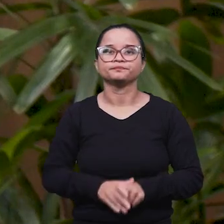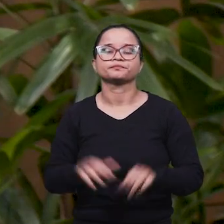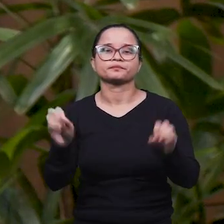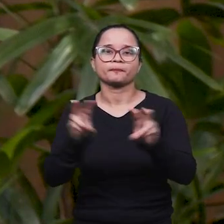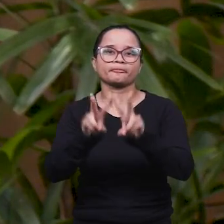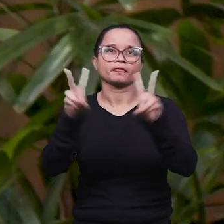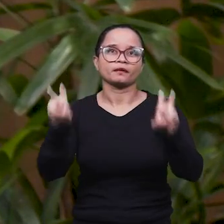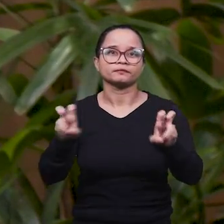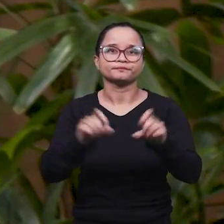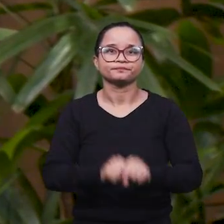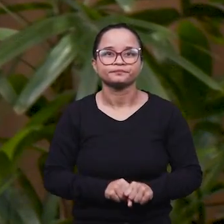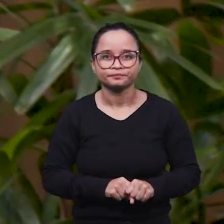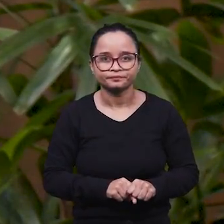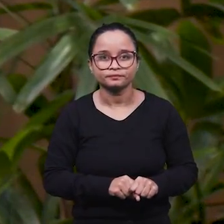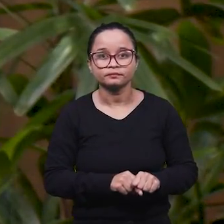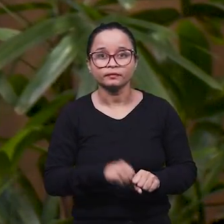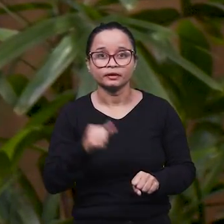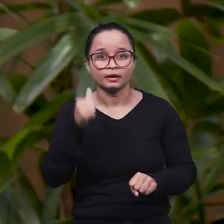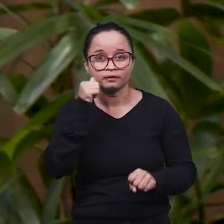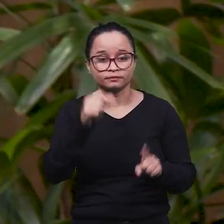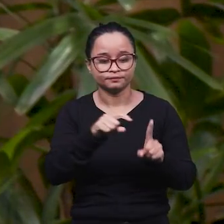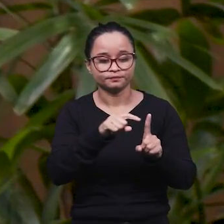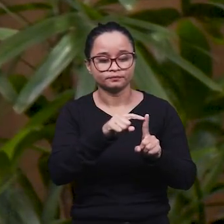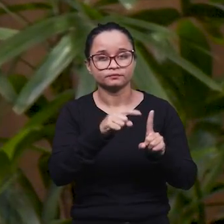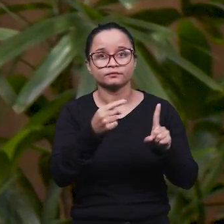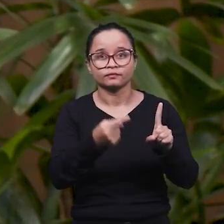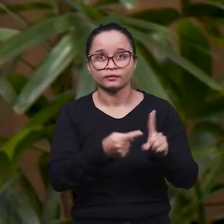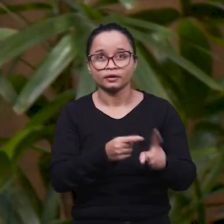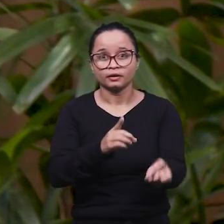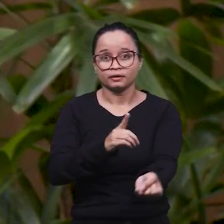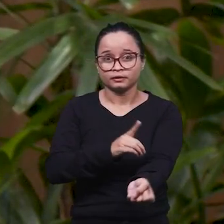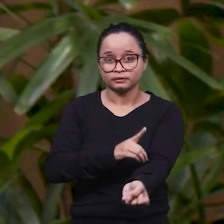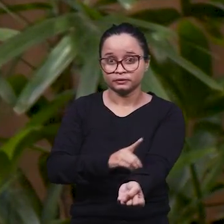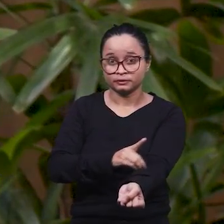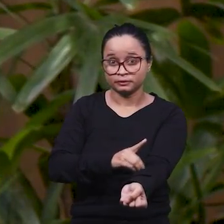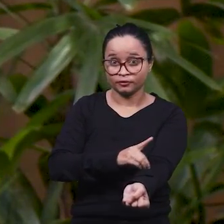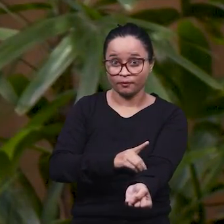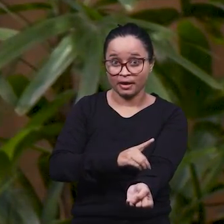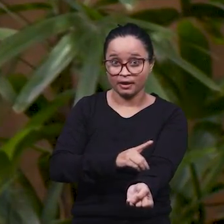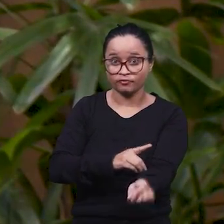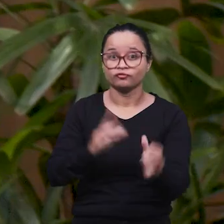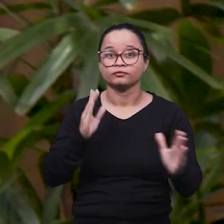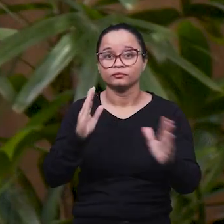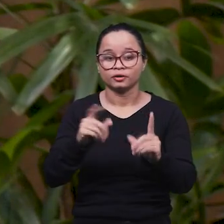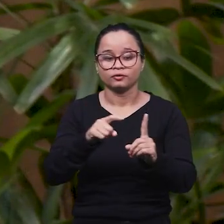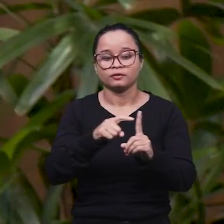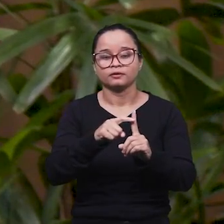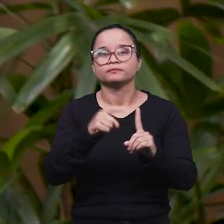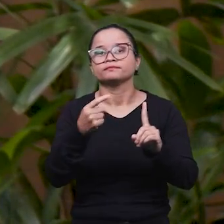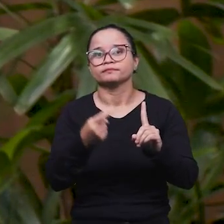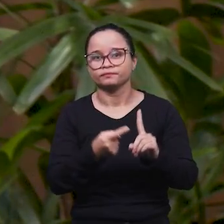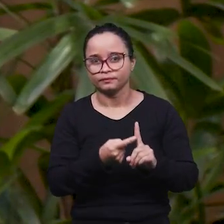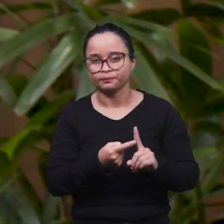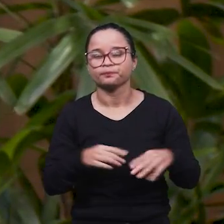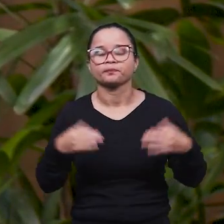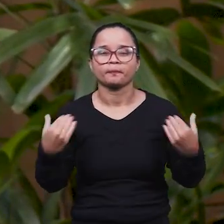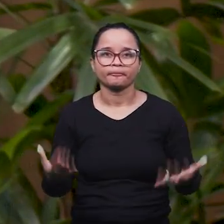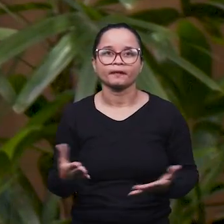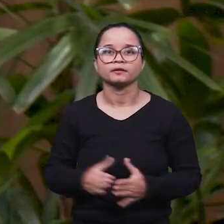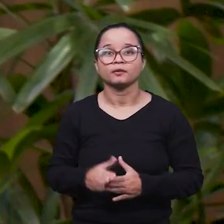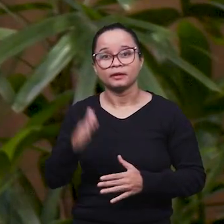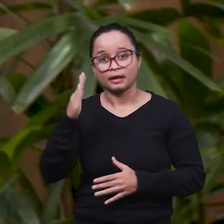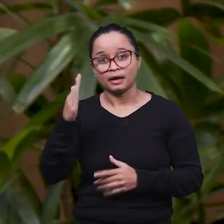as gestantes. Vamos falar sobre diabetes gestacional. E para nos ajudar a entender esse tema,